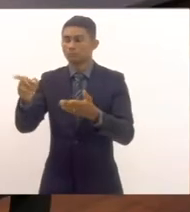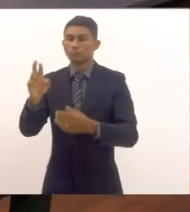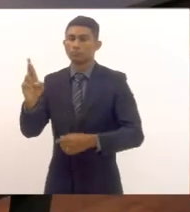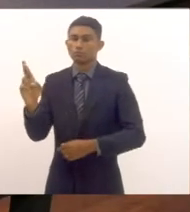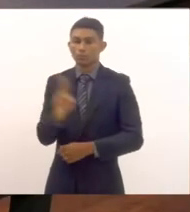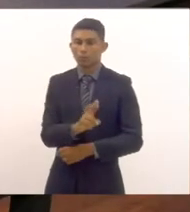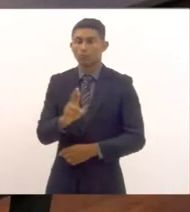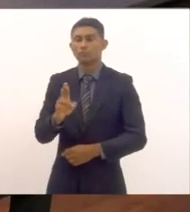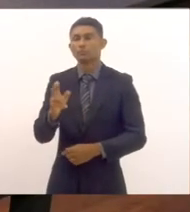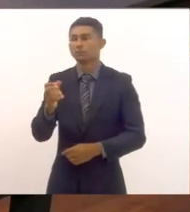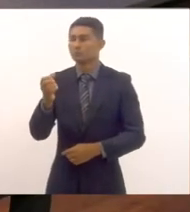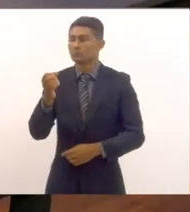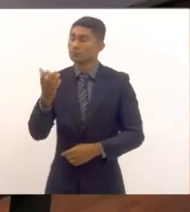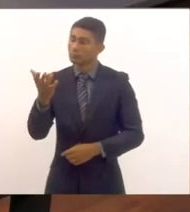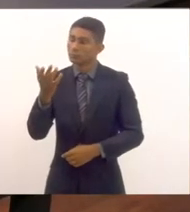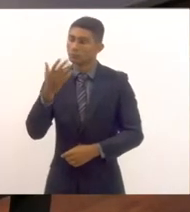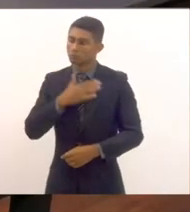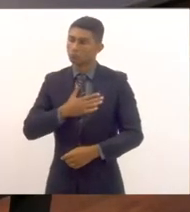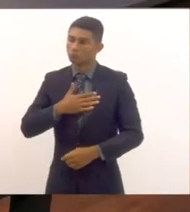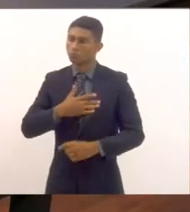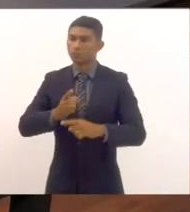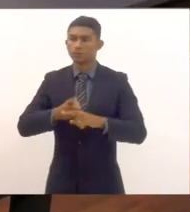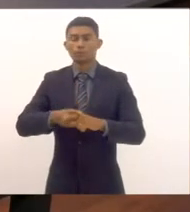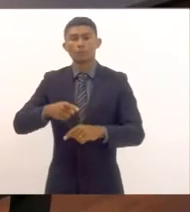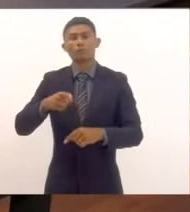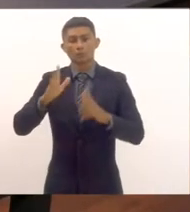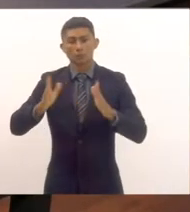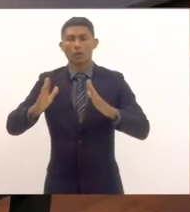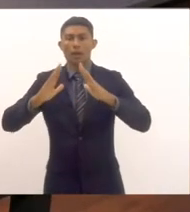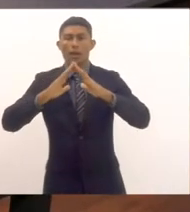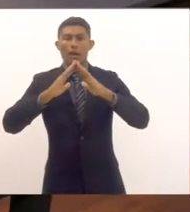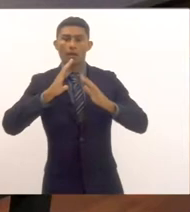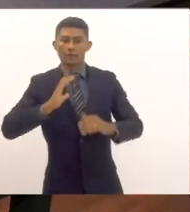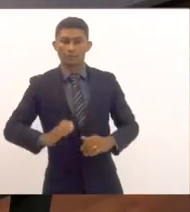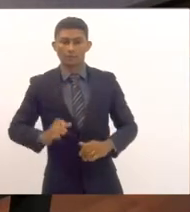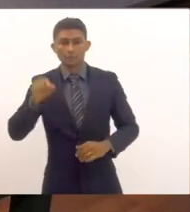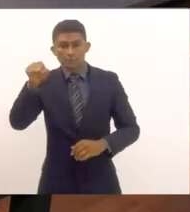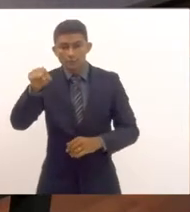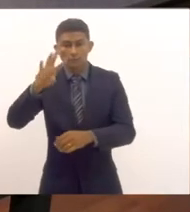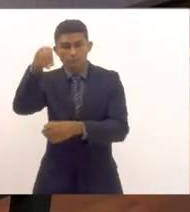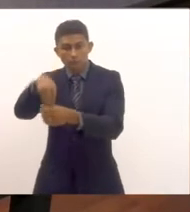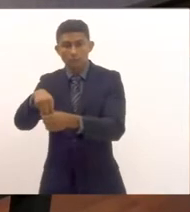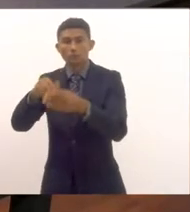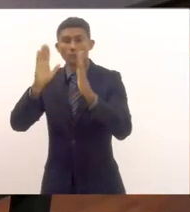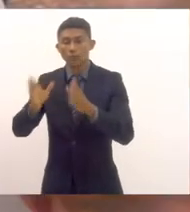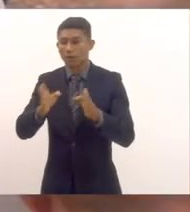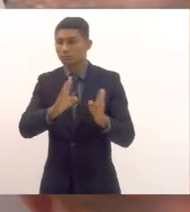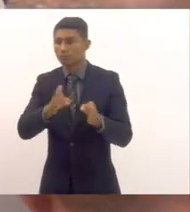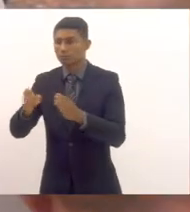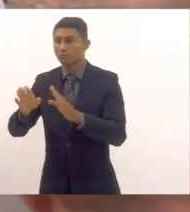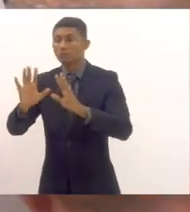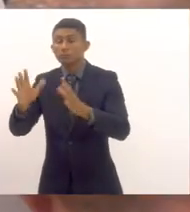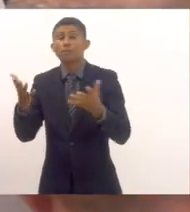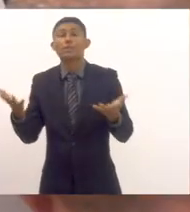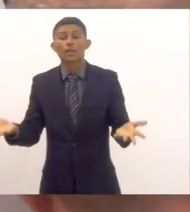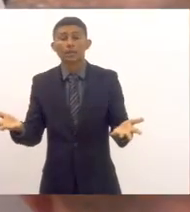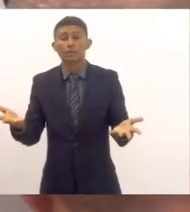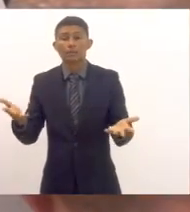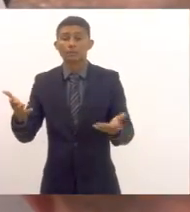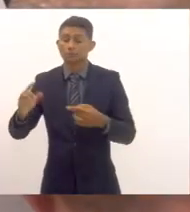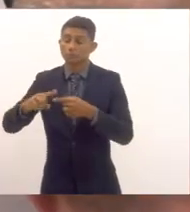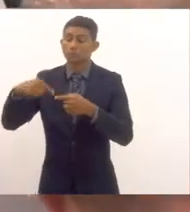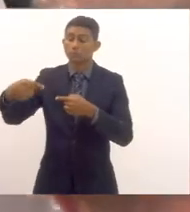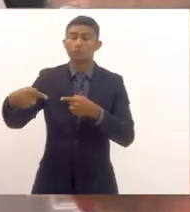resposta do Alexandre dizer que essa Força Tarefa já passou pela casa civil e que ela já está funcionando só queria saber quando será a